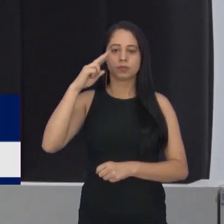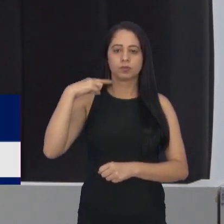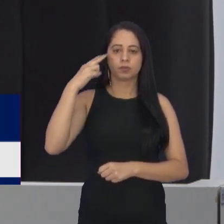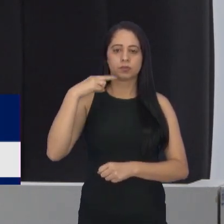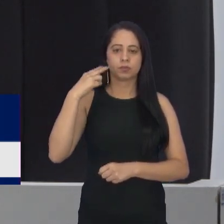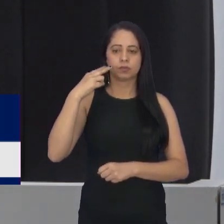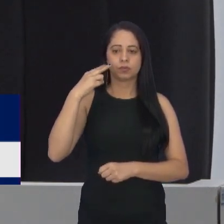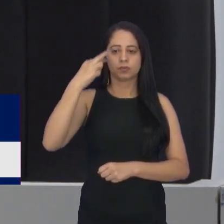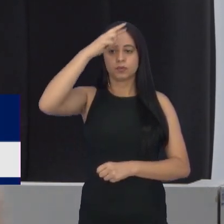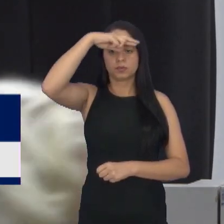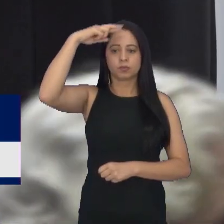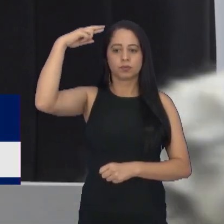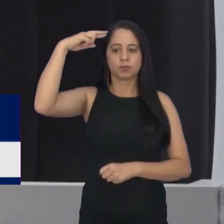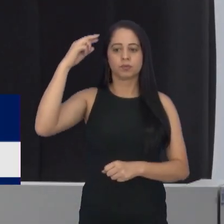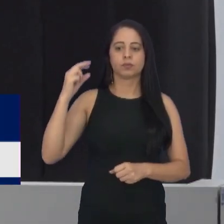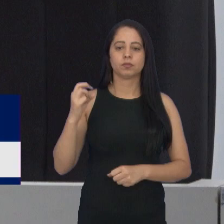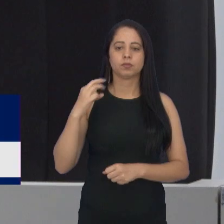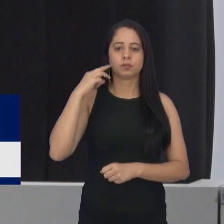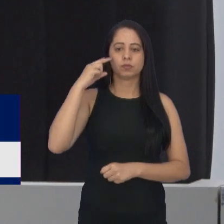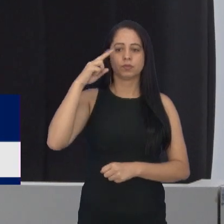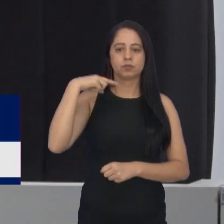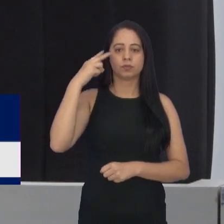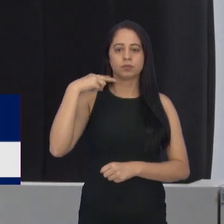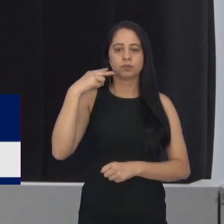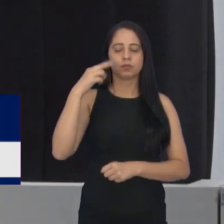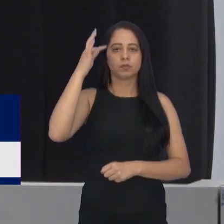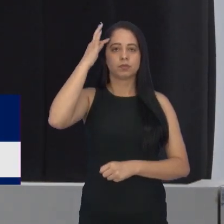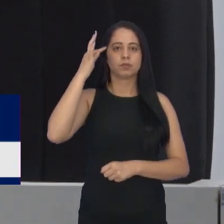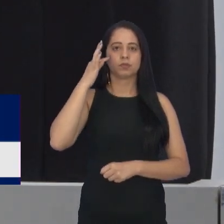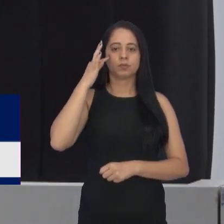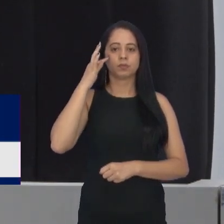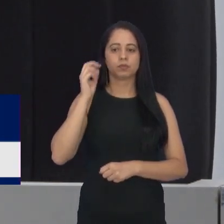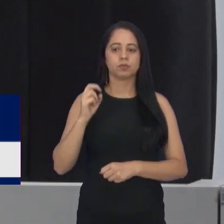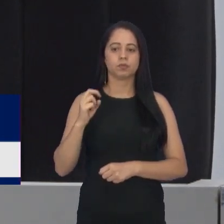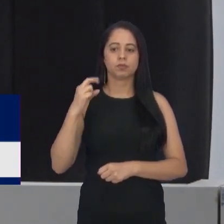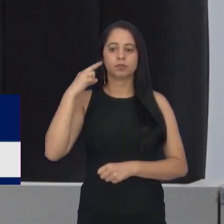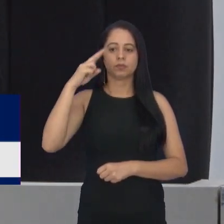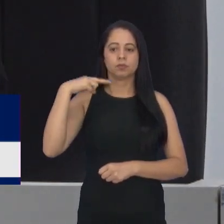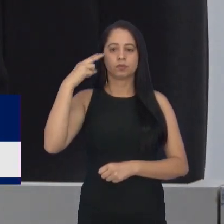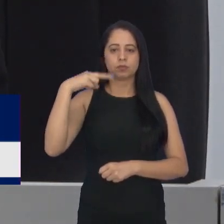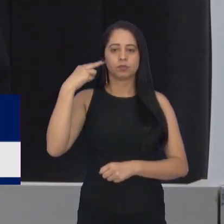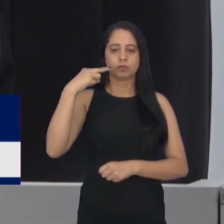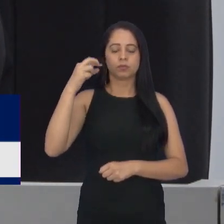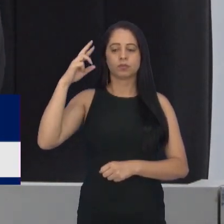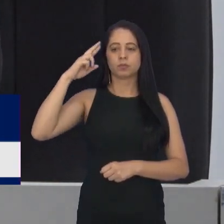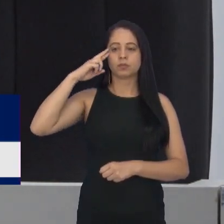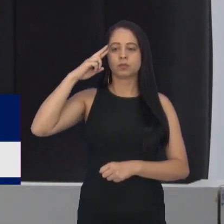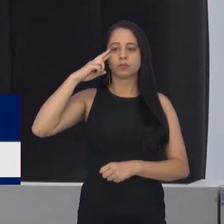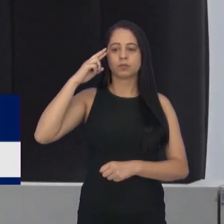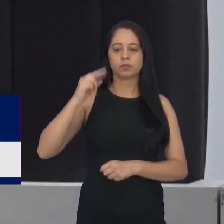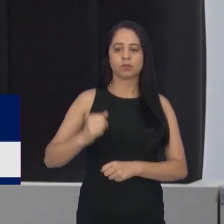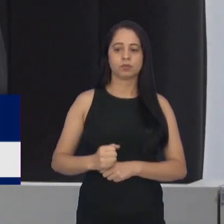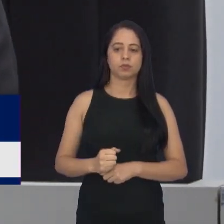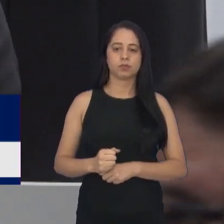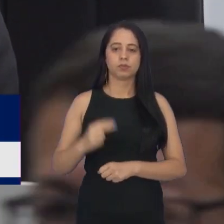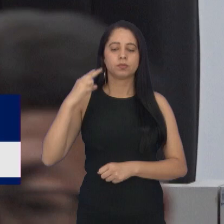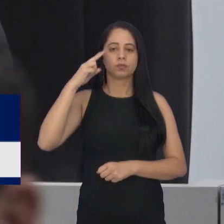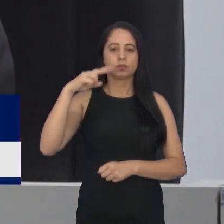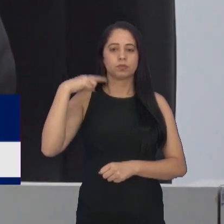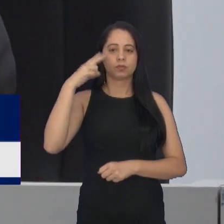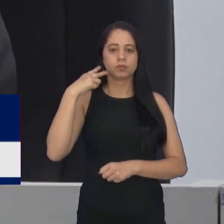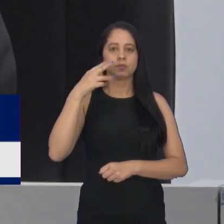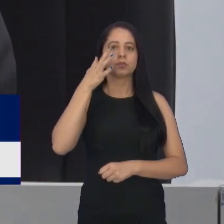vereador Roberto Chagas, vereador Tomás Henrique, vereador Rogério da Acacem,